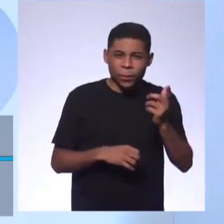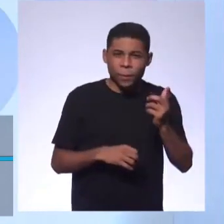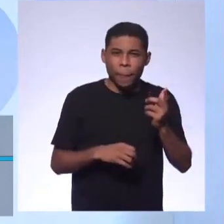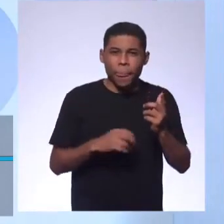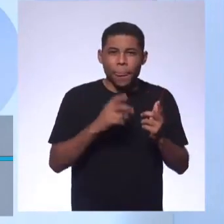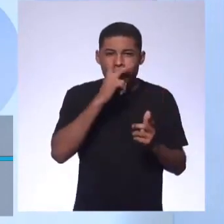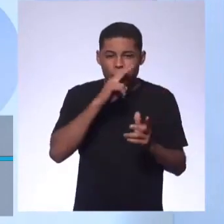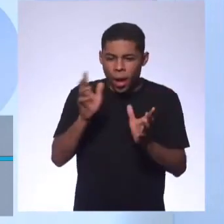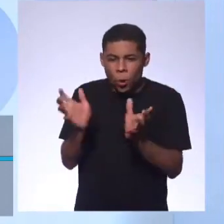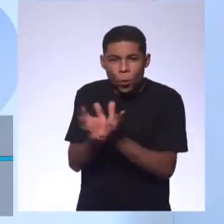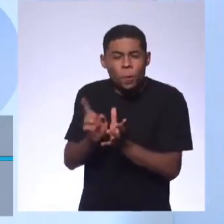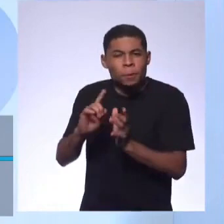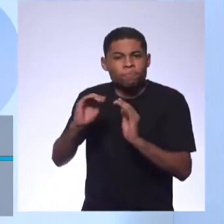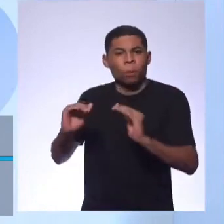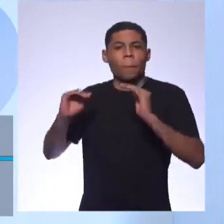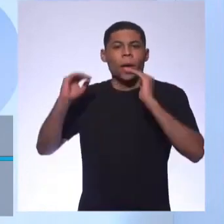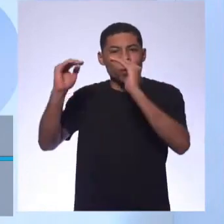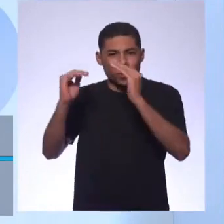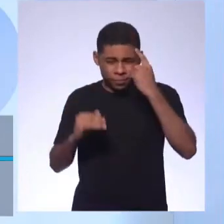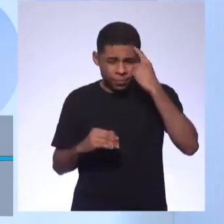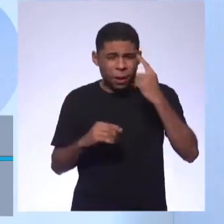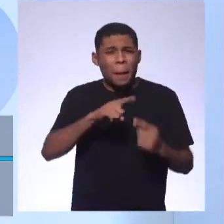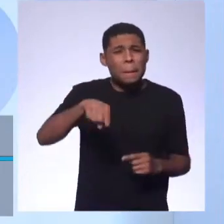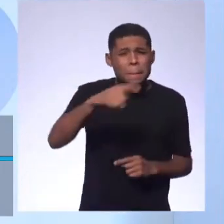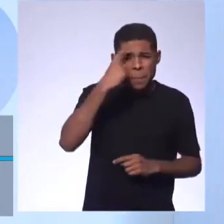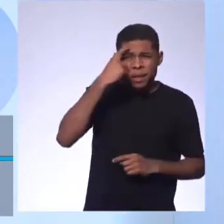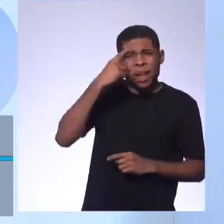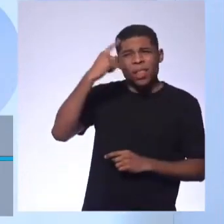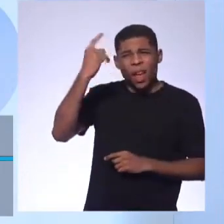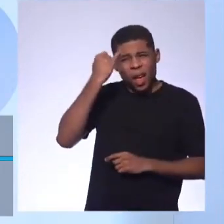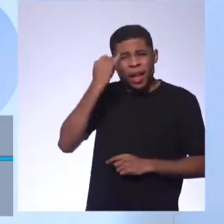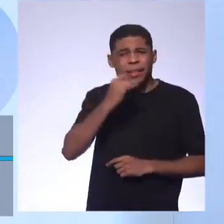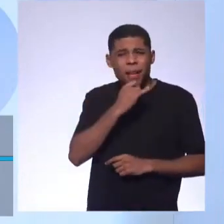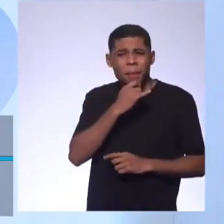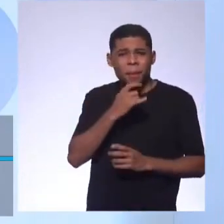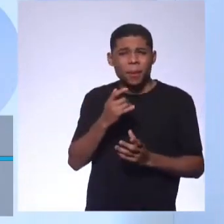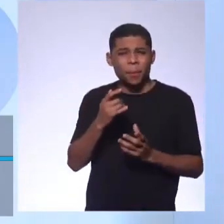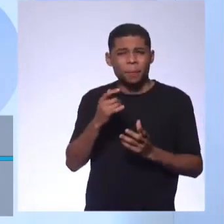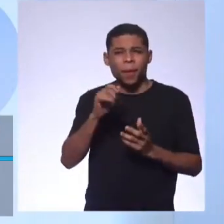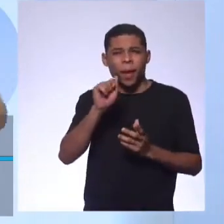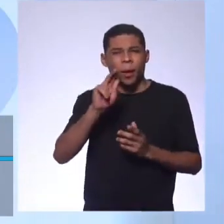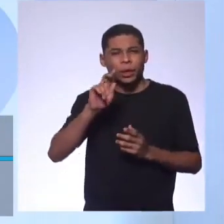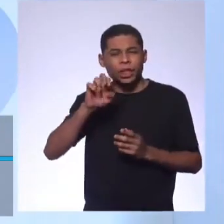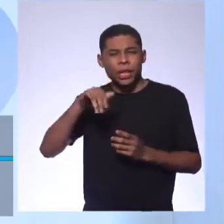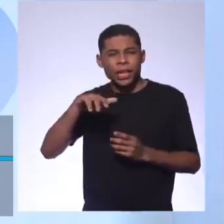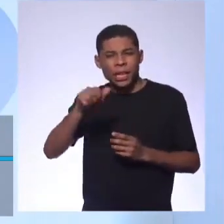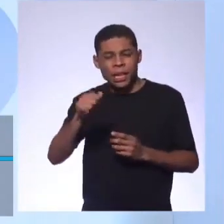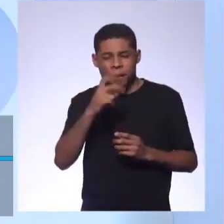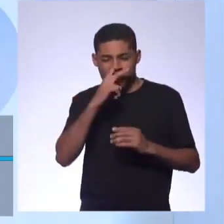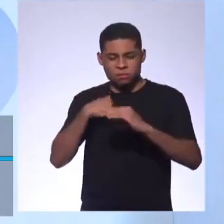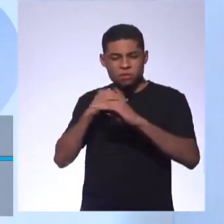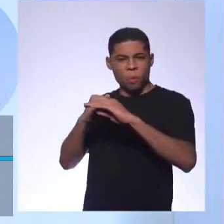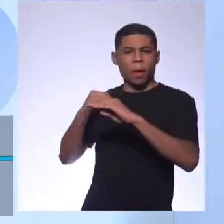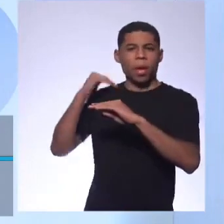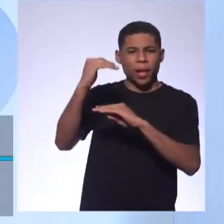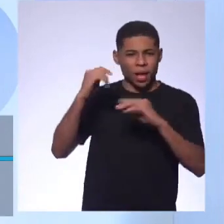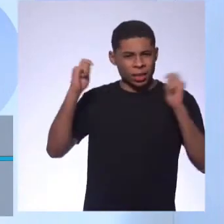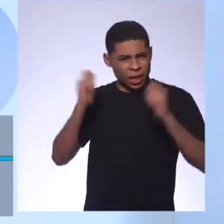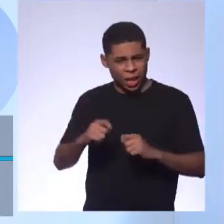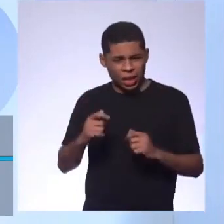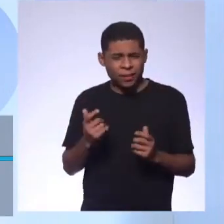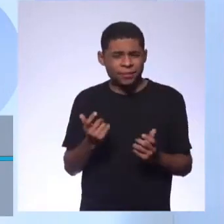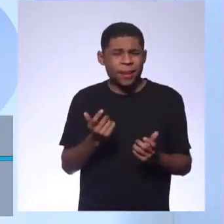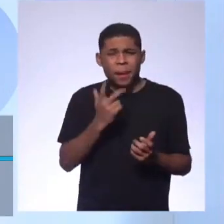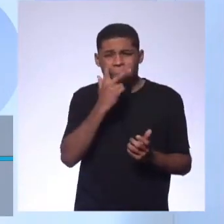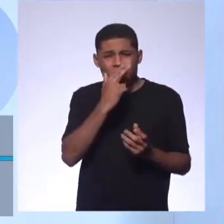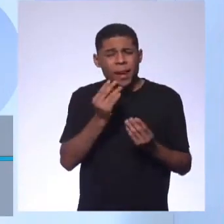uma raça superior. E essa ideia de um tipo de eugenia, né, de superioridade, fez com